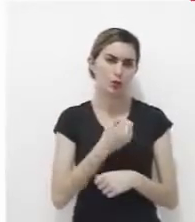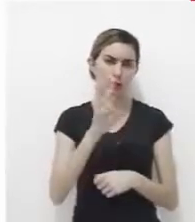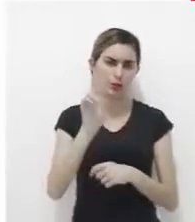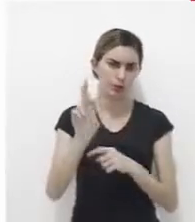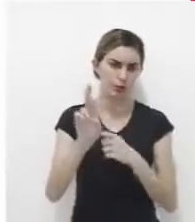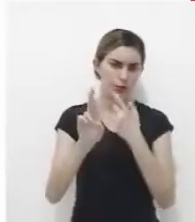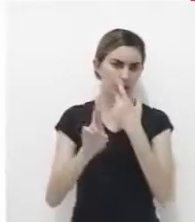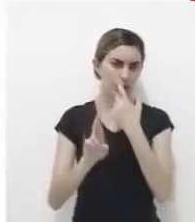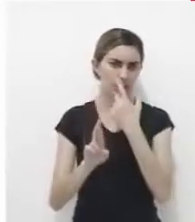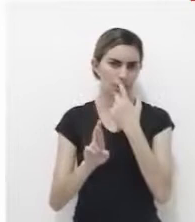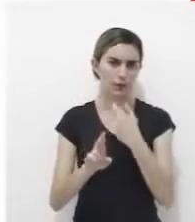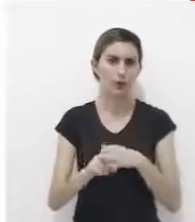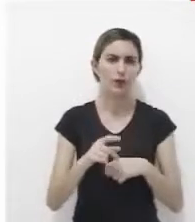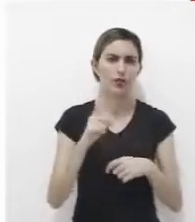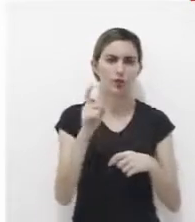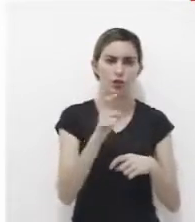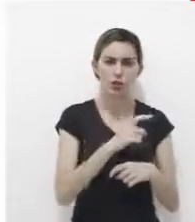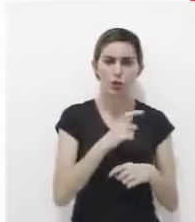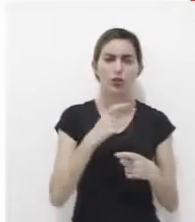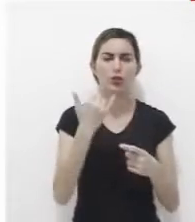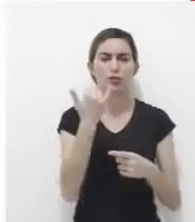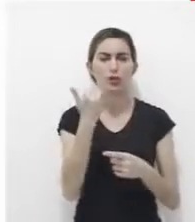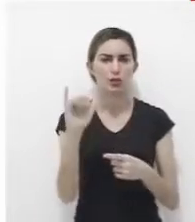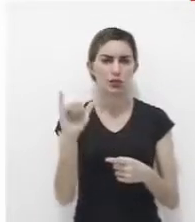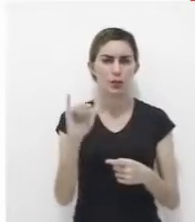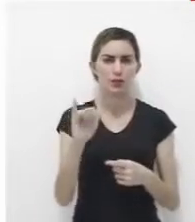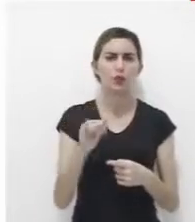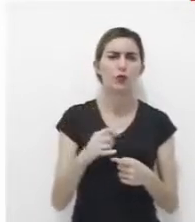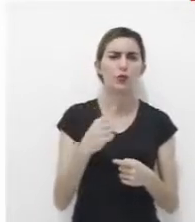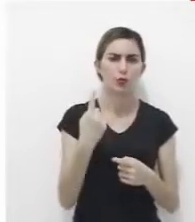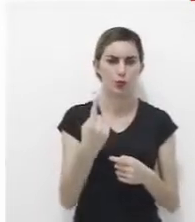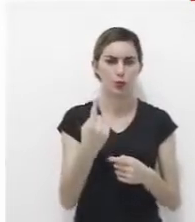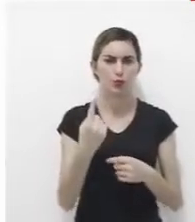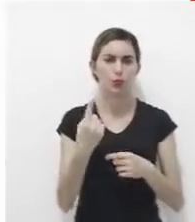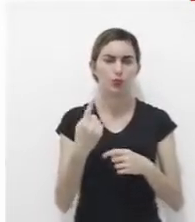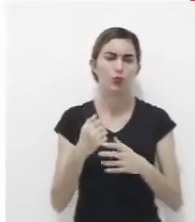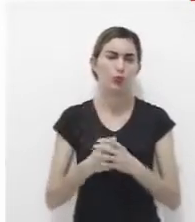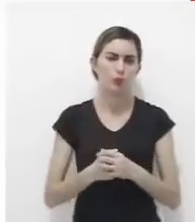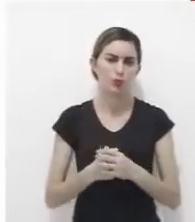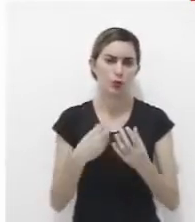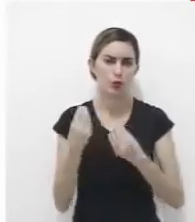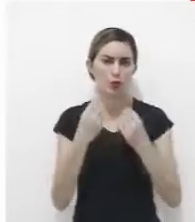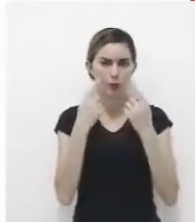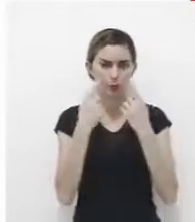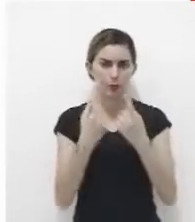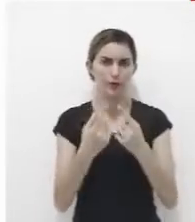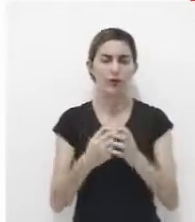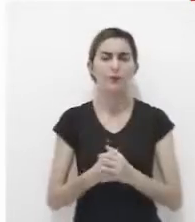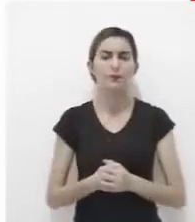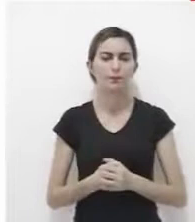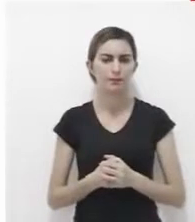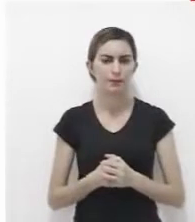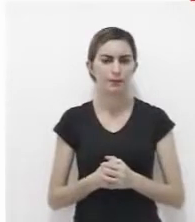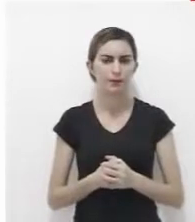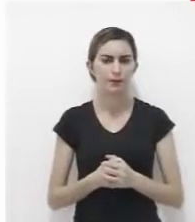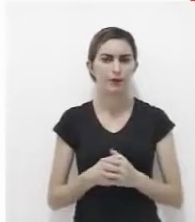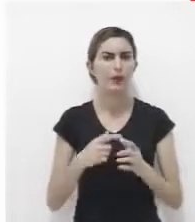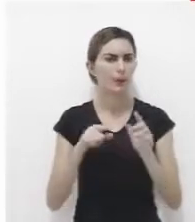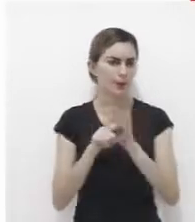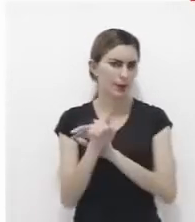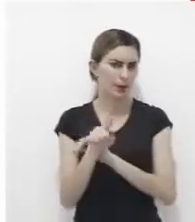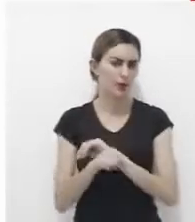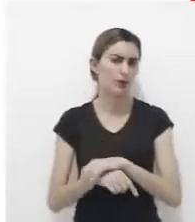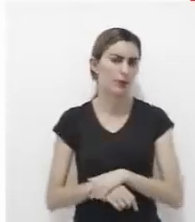os números reais 0, x, y e 1, conforme aparece na sua telinha. Tá vendo